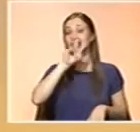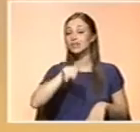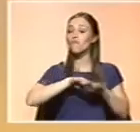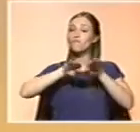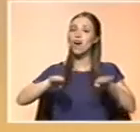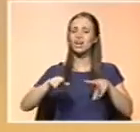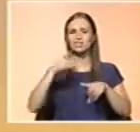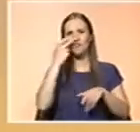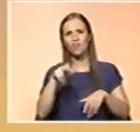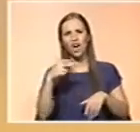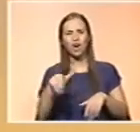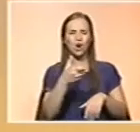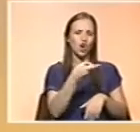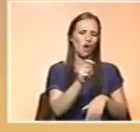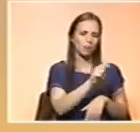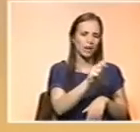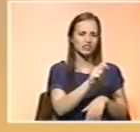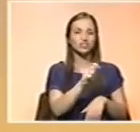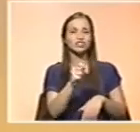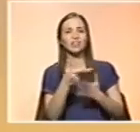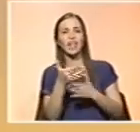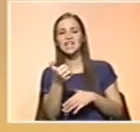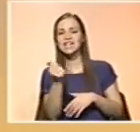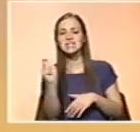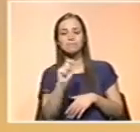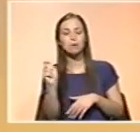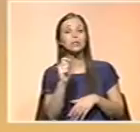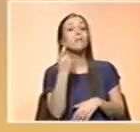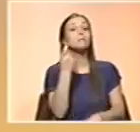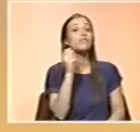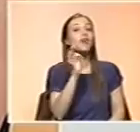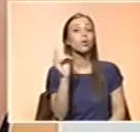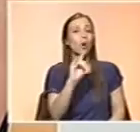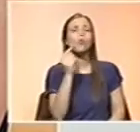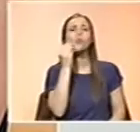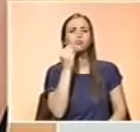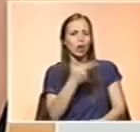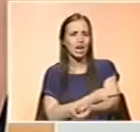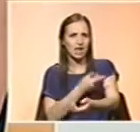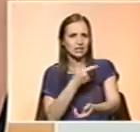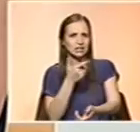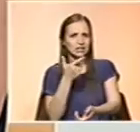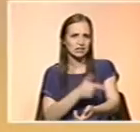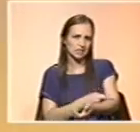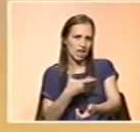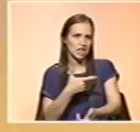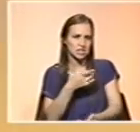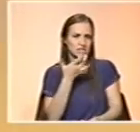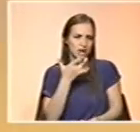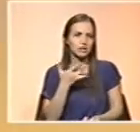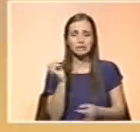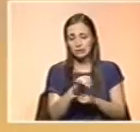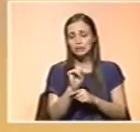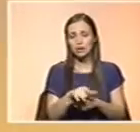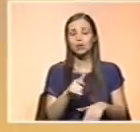maior vulnerabilidade, entre os 9 meses e os 15 meses, por exemplo, há ou não necessidade de fazer E isso é feito como? Através de análises de sangue? Através de uma pequena análise de sangue, que nos dá uma ideia